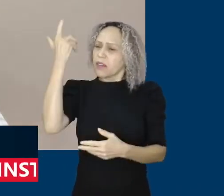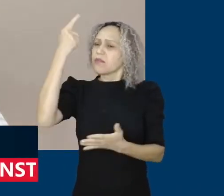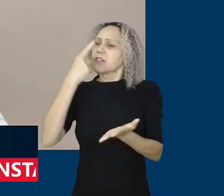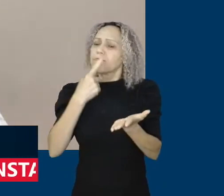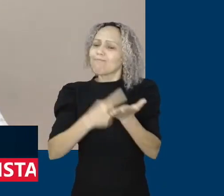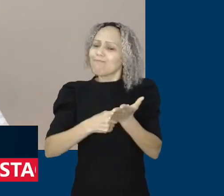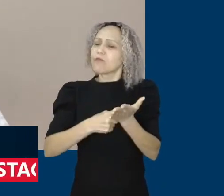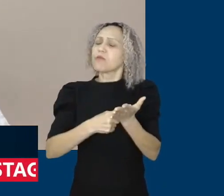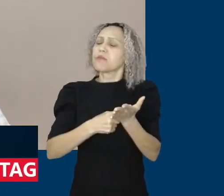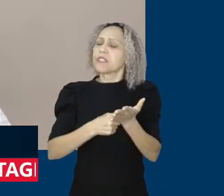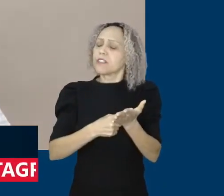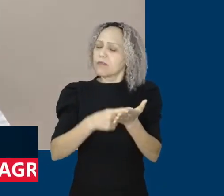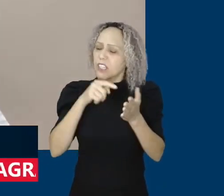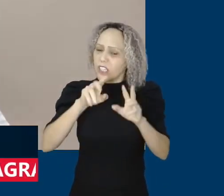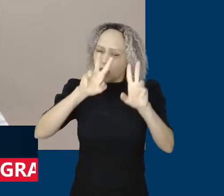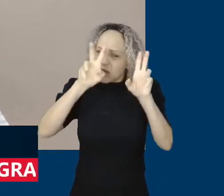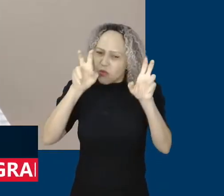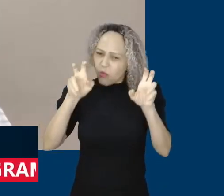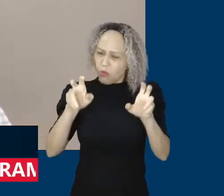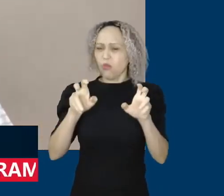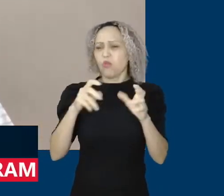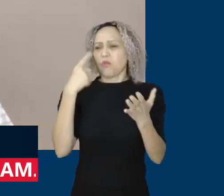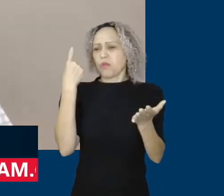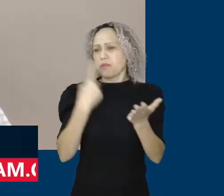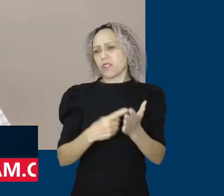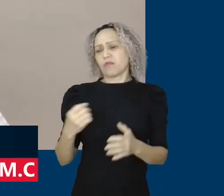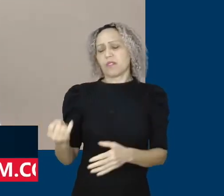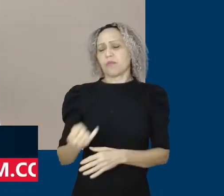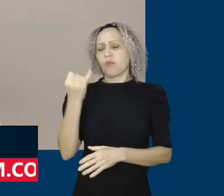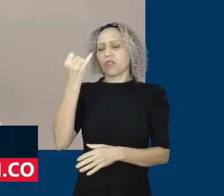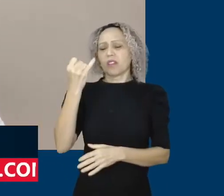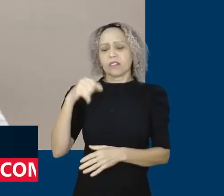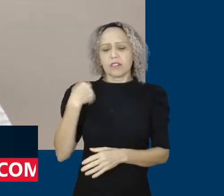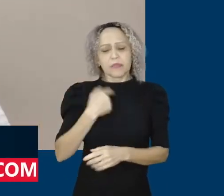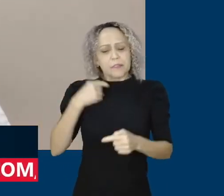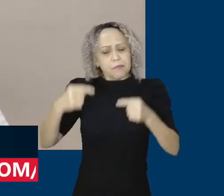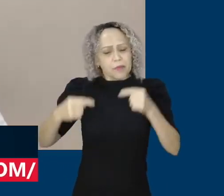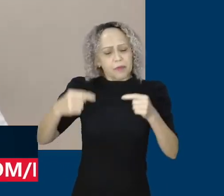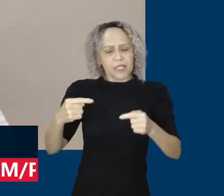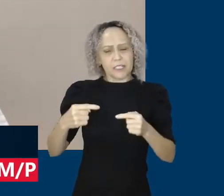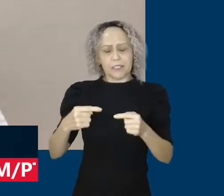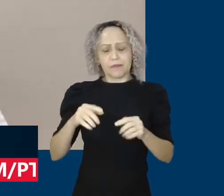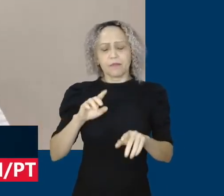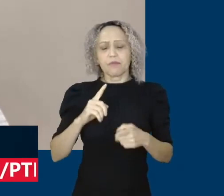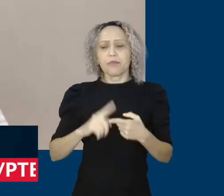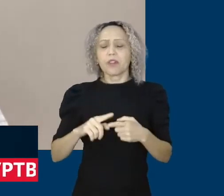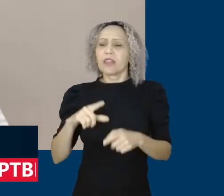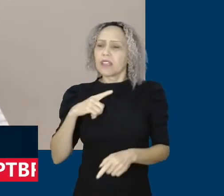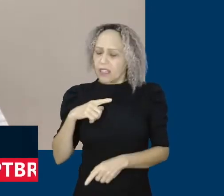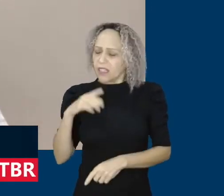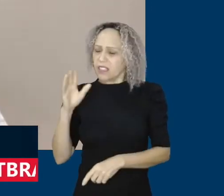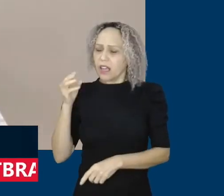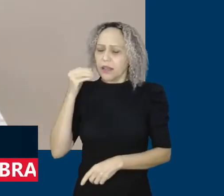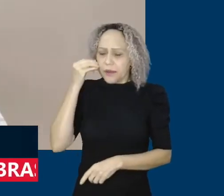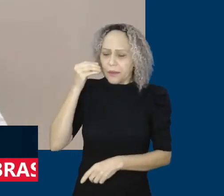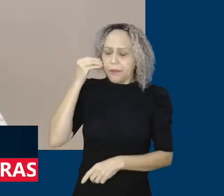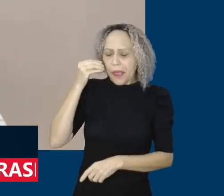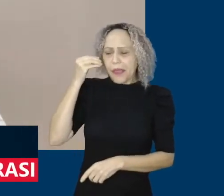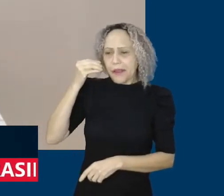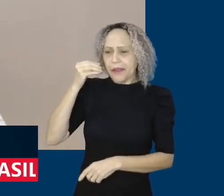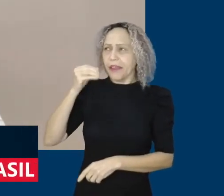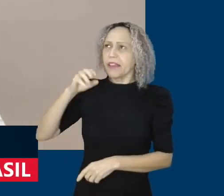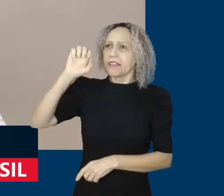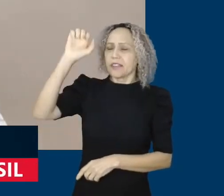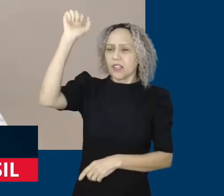preciso dar um corpo, digamos assim, mais unitário a esse debate. Existem experiências dispersas, não é? Em todo